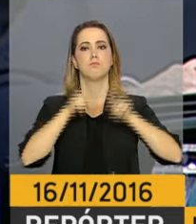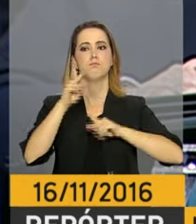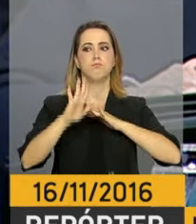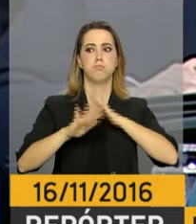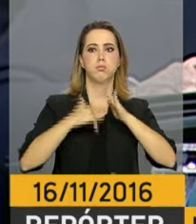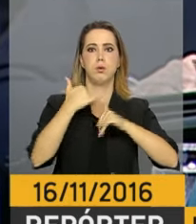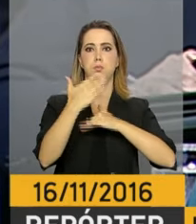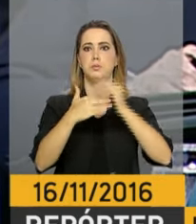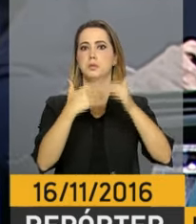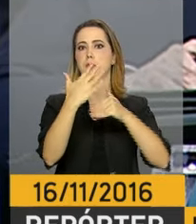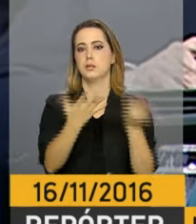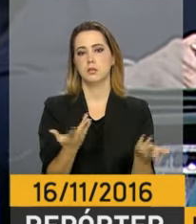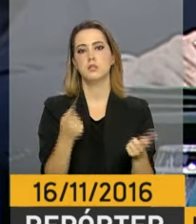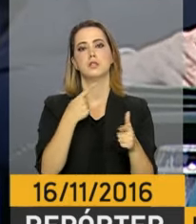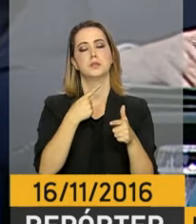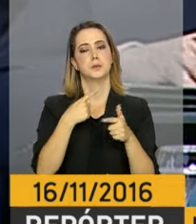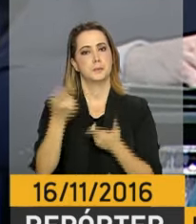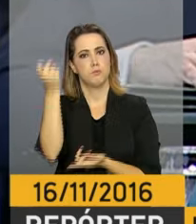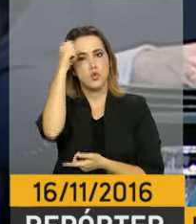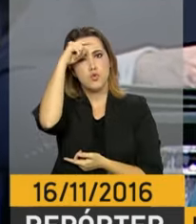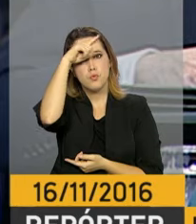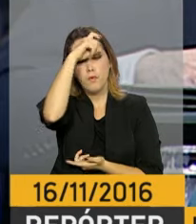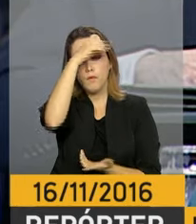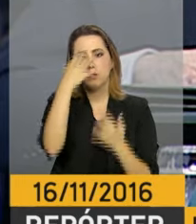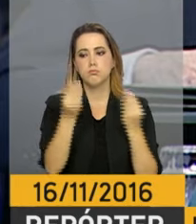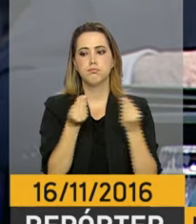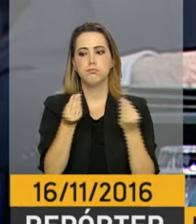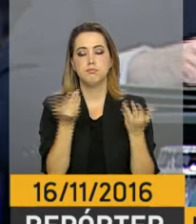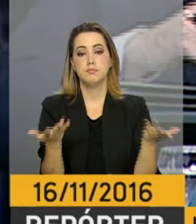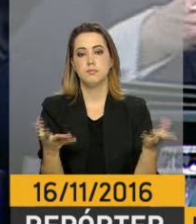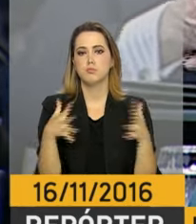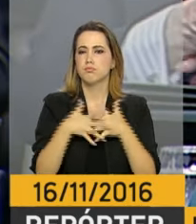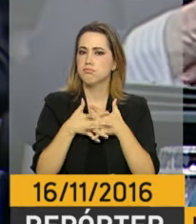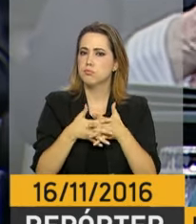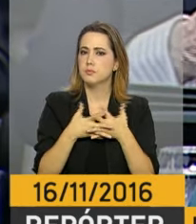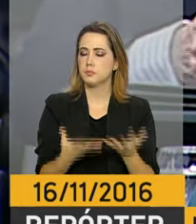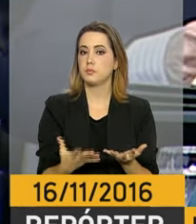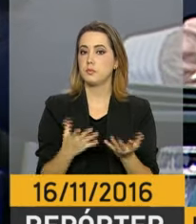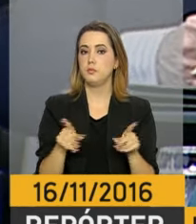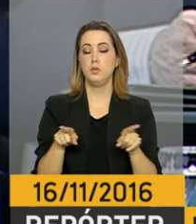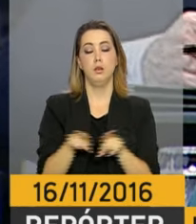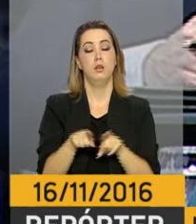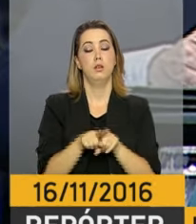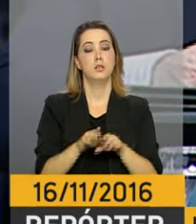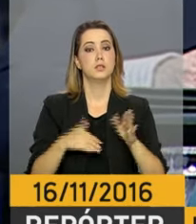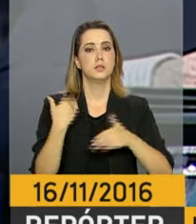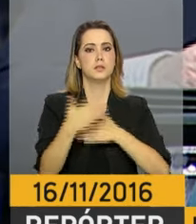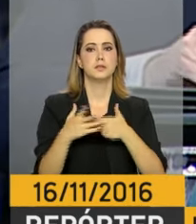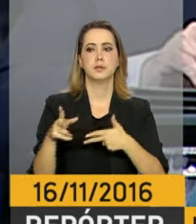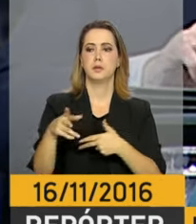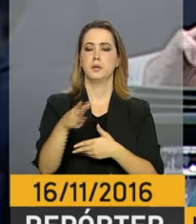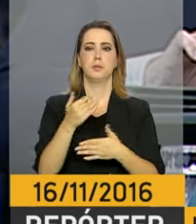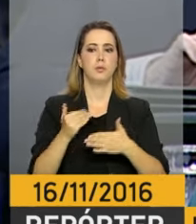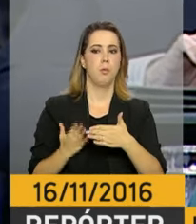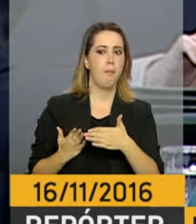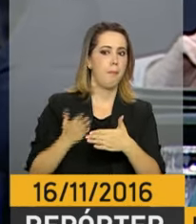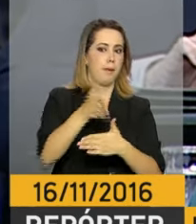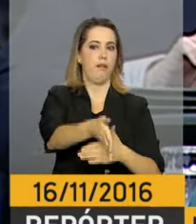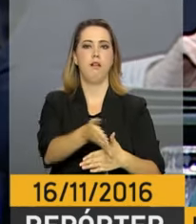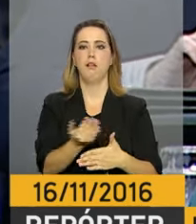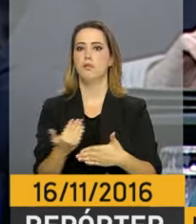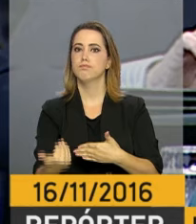crescentemente complexas e cada vez mais é interessante ultrapassam as fronteiras é como se a